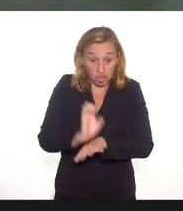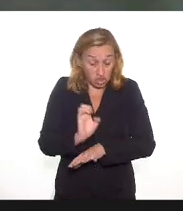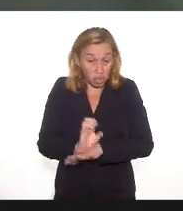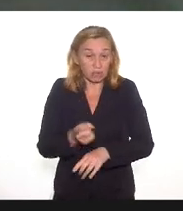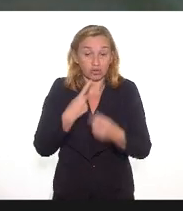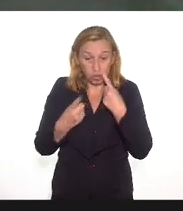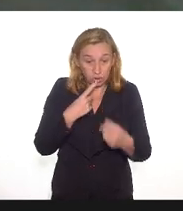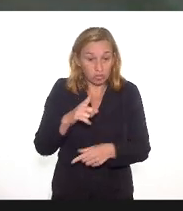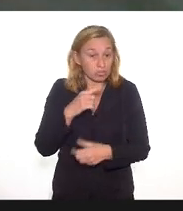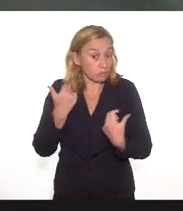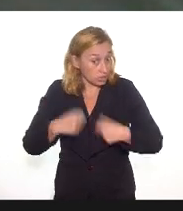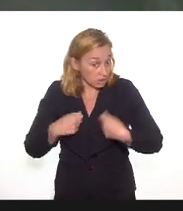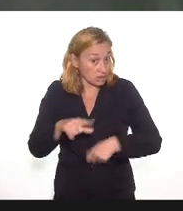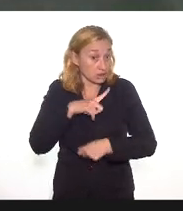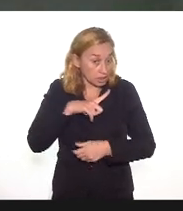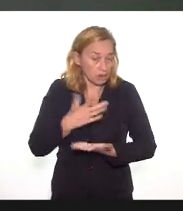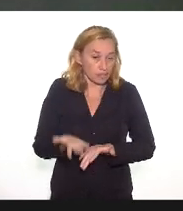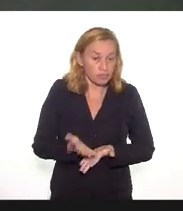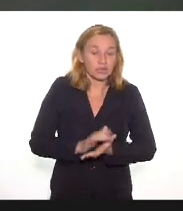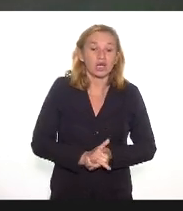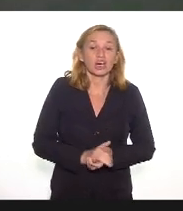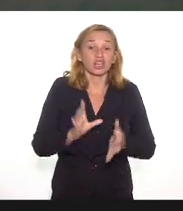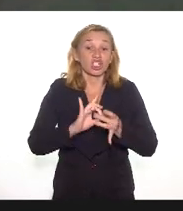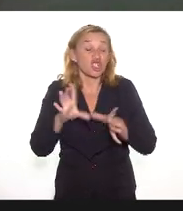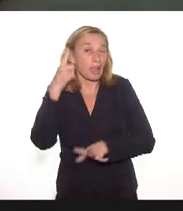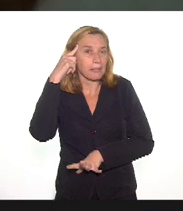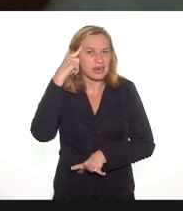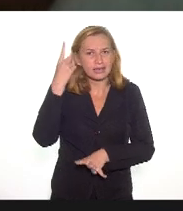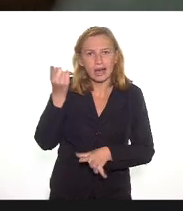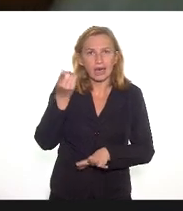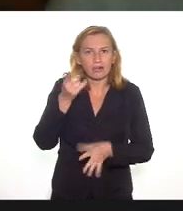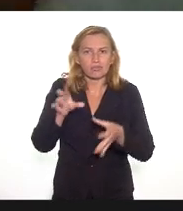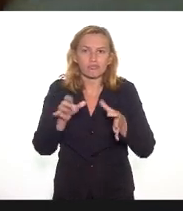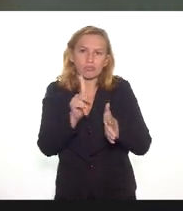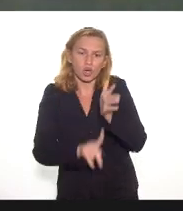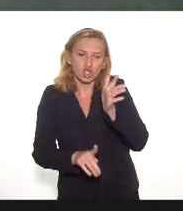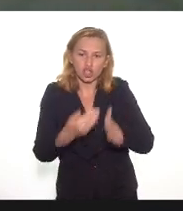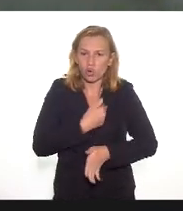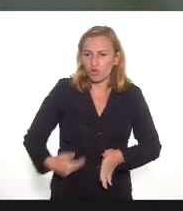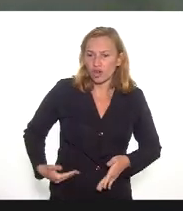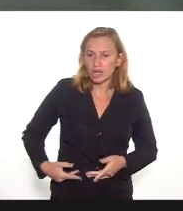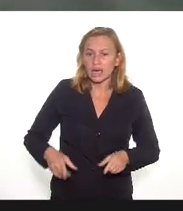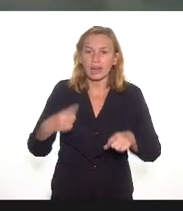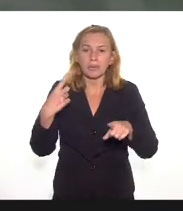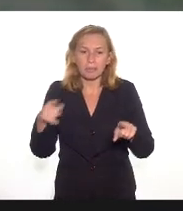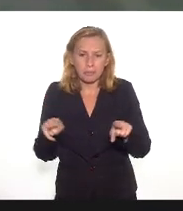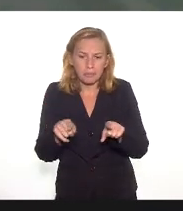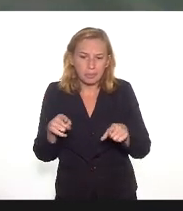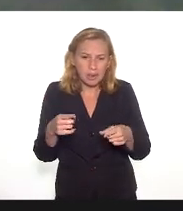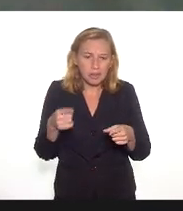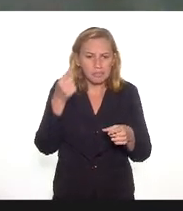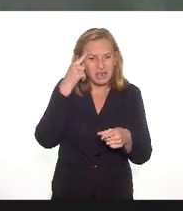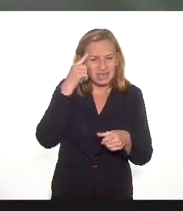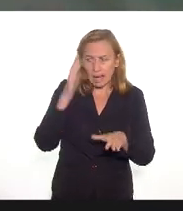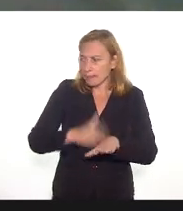no Brasil. Nós temos que deixar de pensar em projetos de governo para pensar em projetos de Estado.